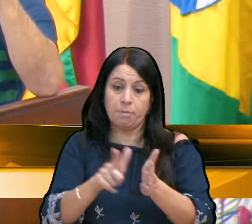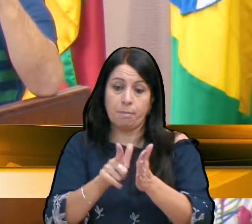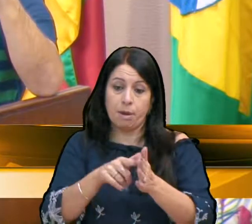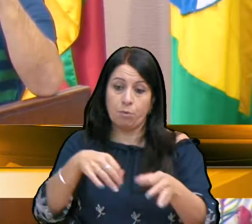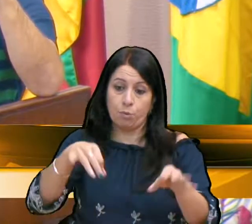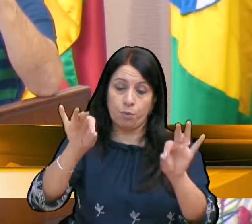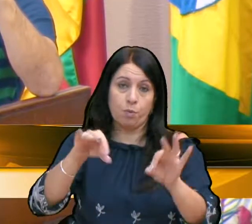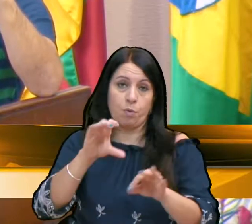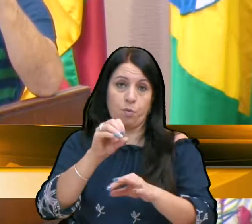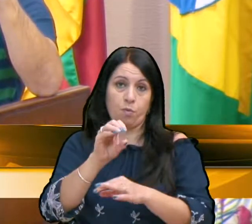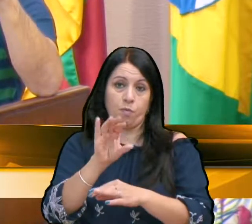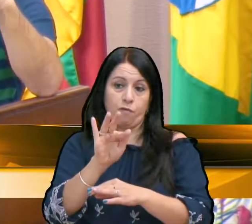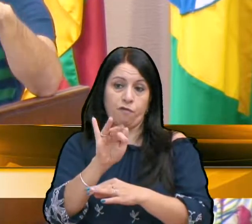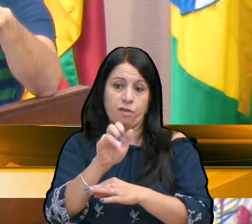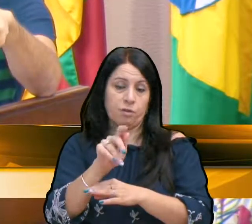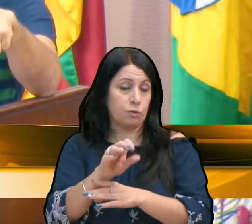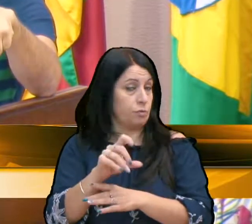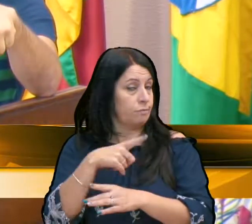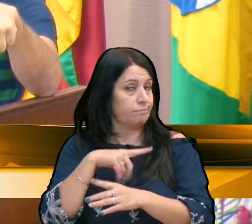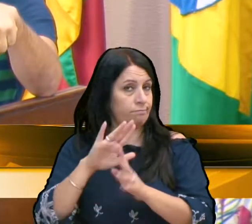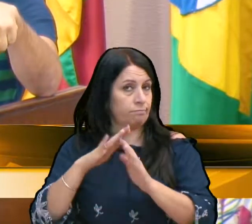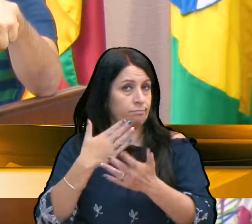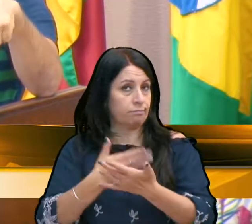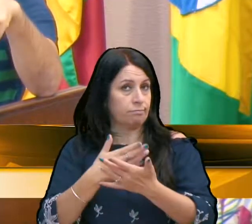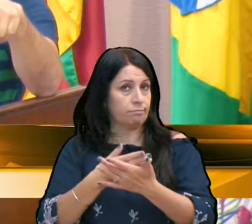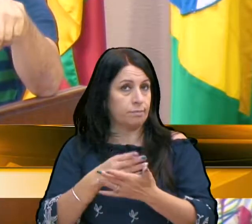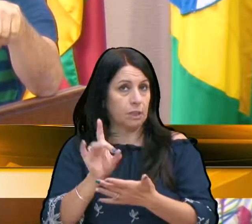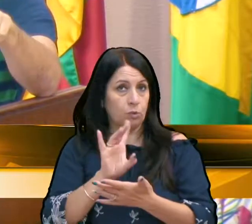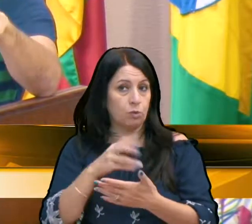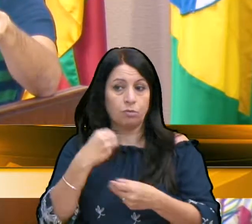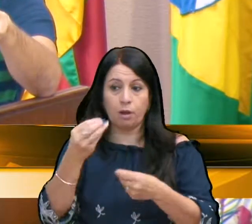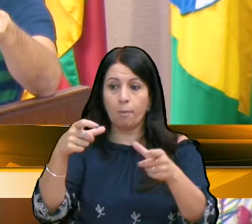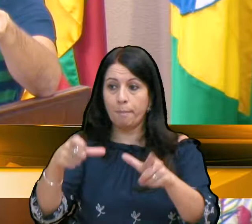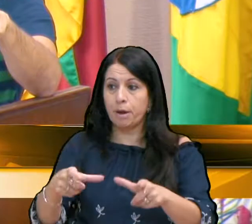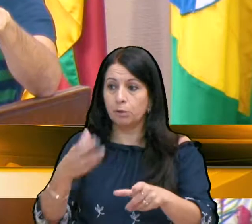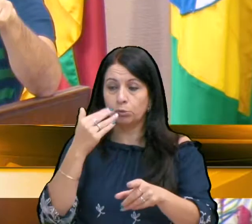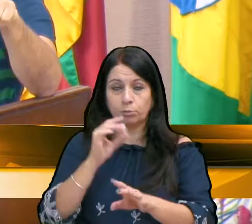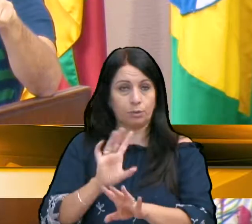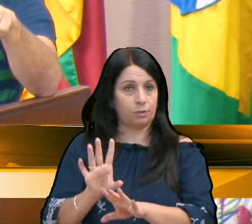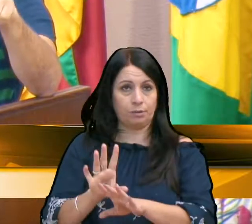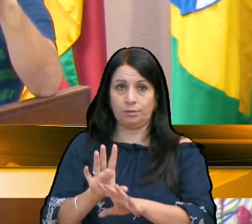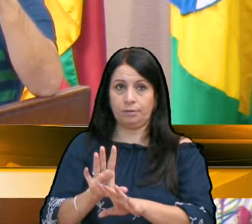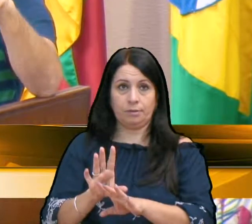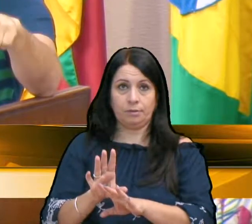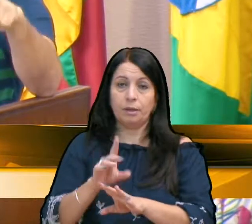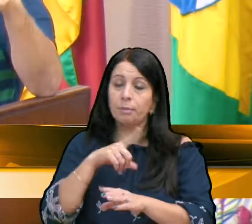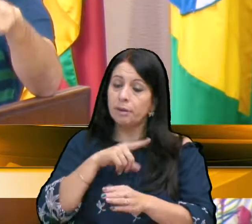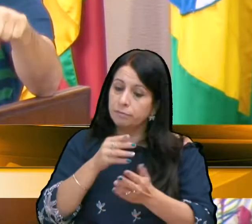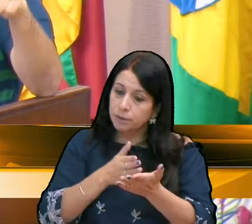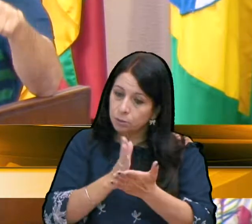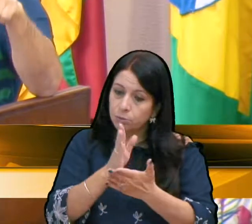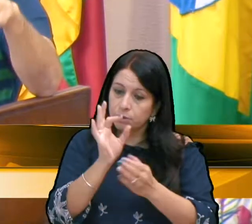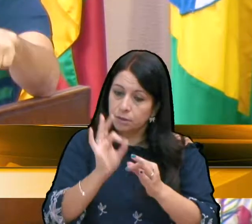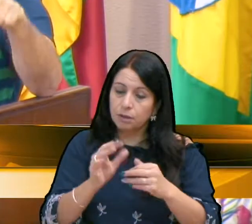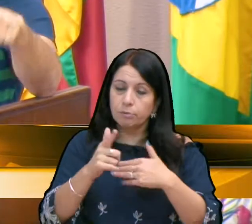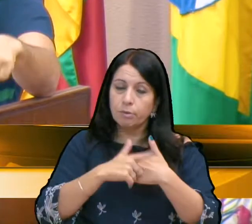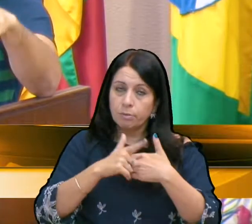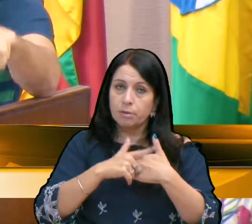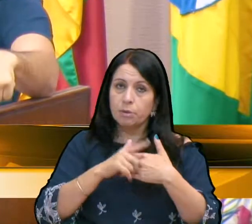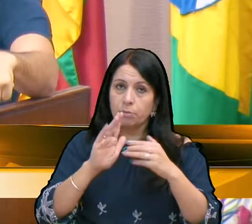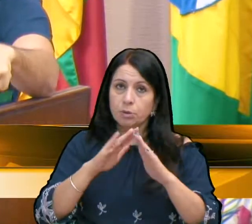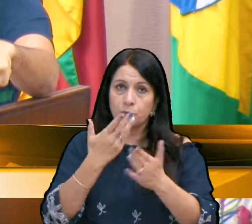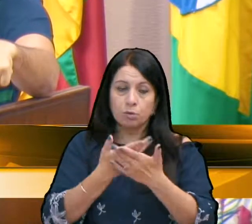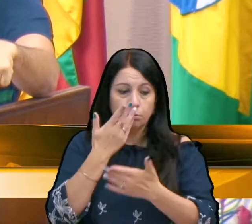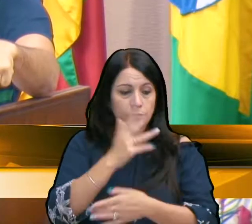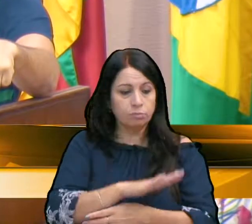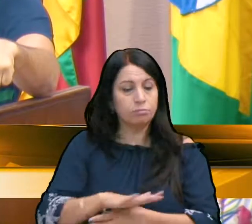escolas. Então eu deixo esse registro aqui porque não é só dar um prato de alimento para as crianças, mas sim cumprir a função que é de uma escola de educação